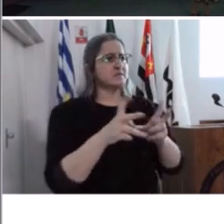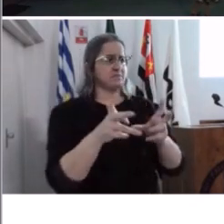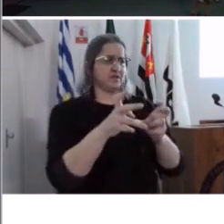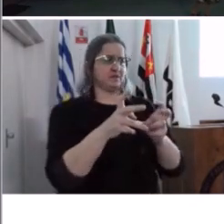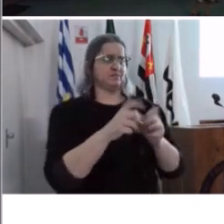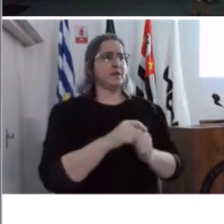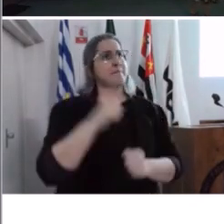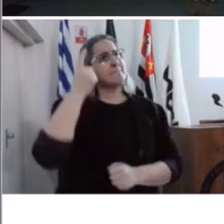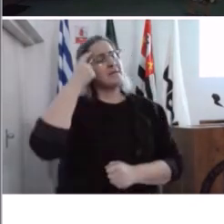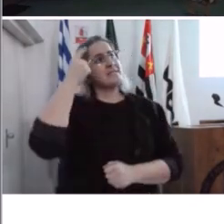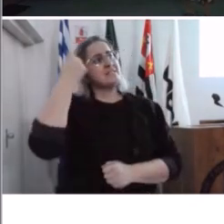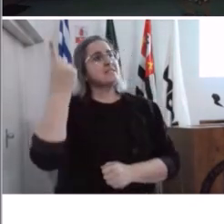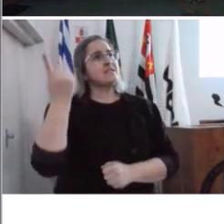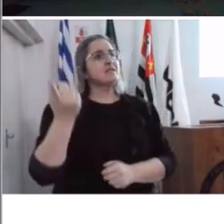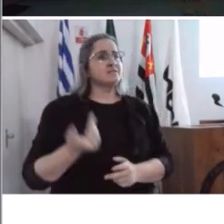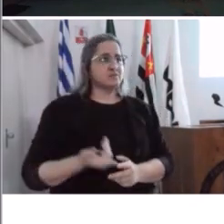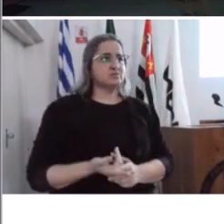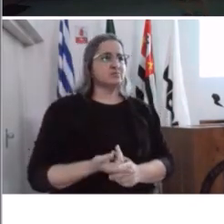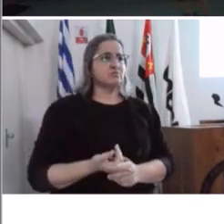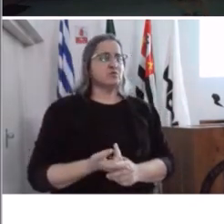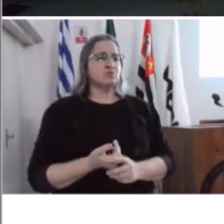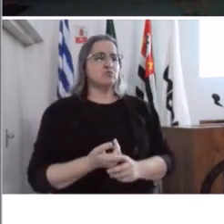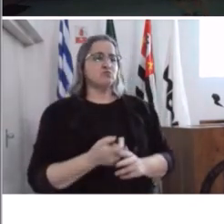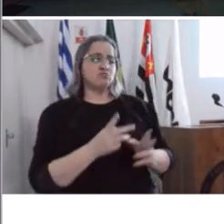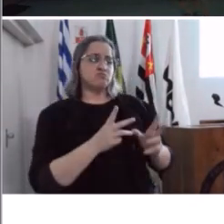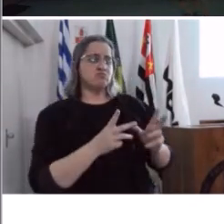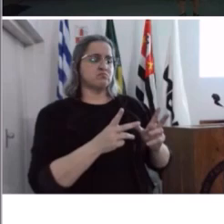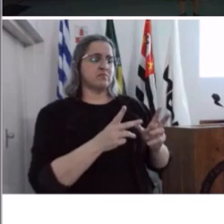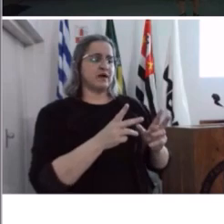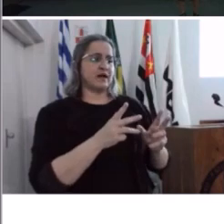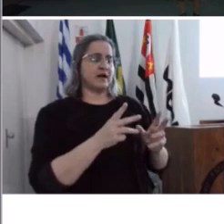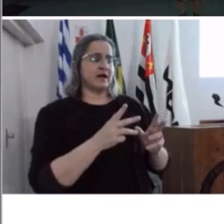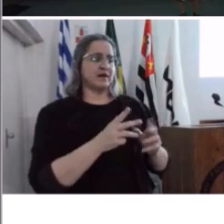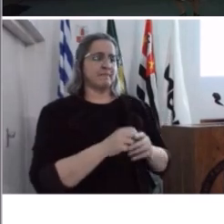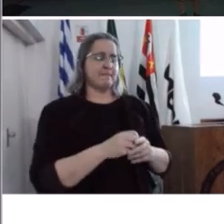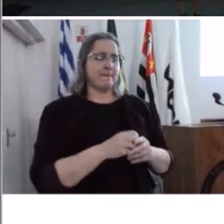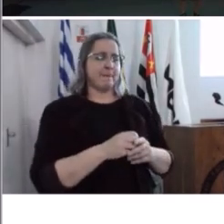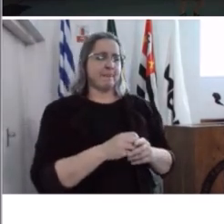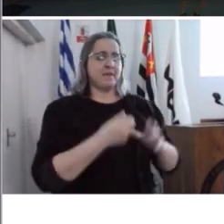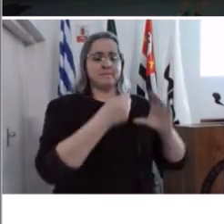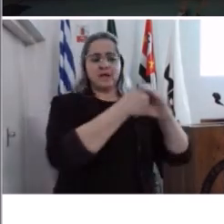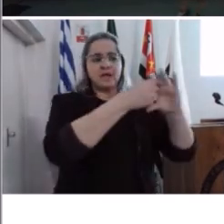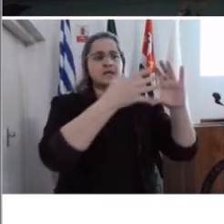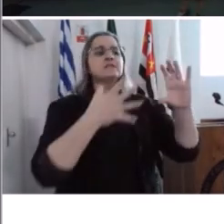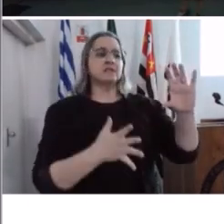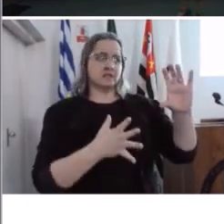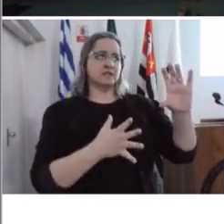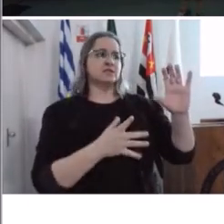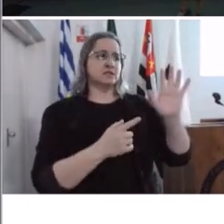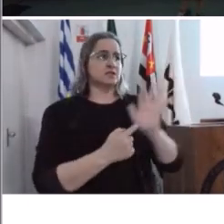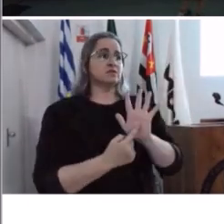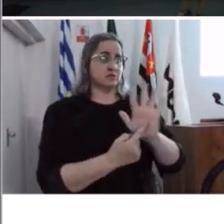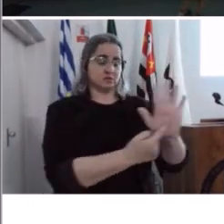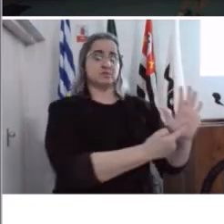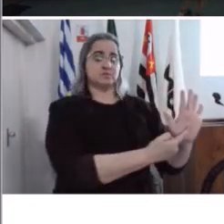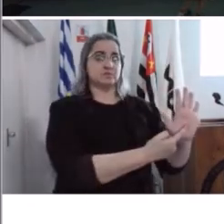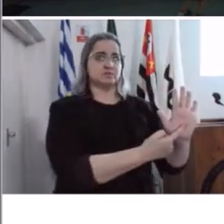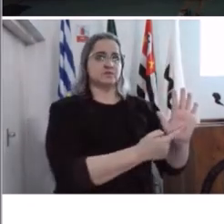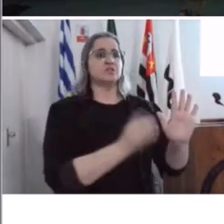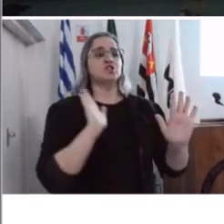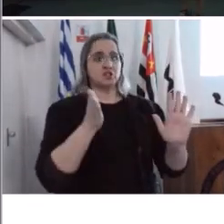em algumas particularidades, algum perfil aí dessa classificação que nós publicamos